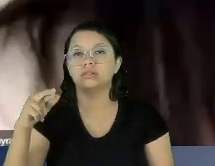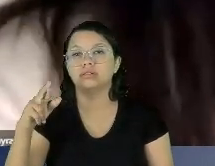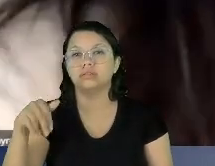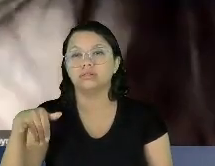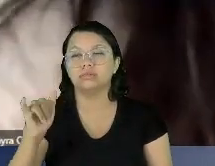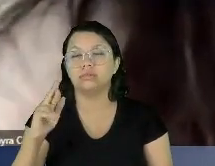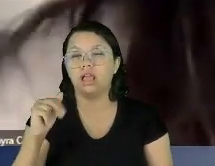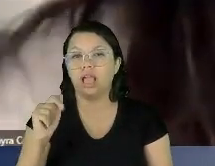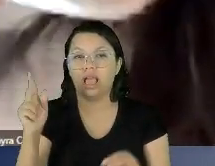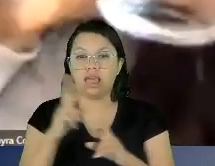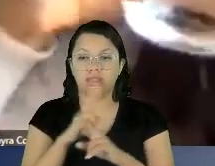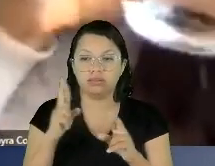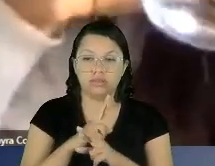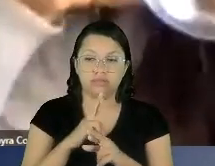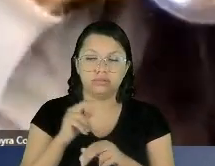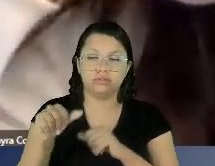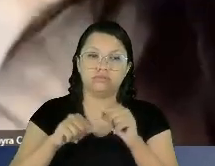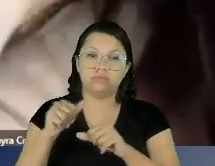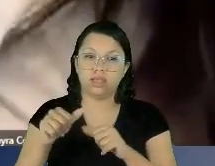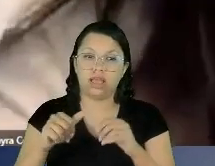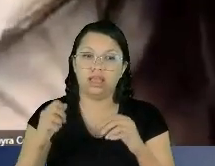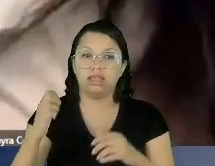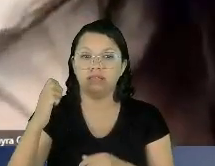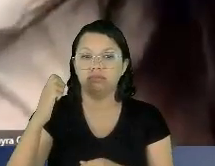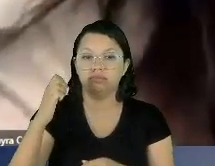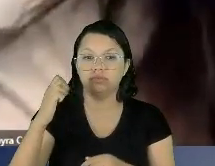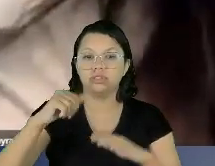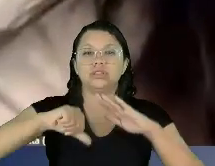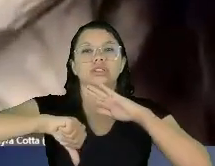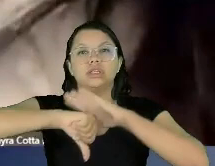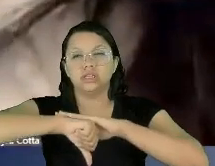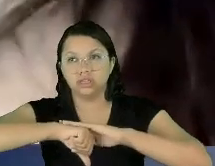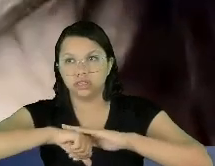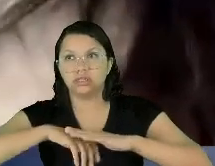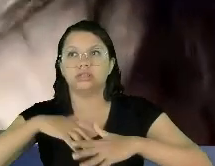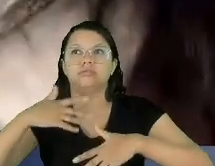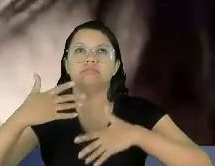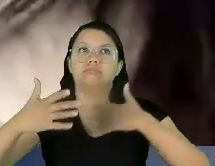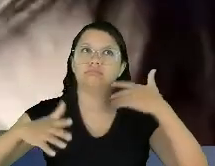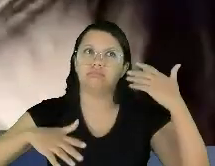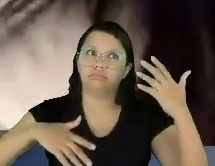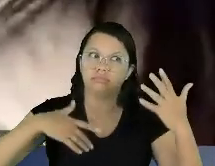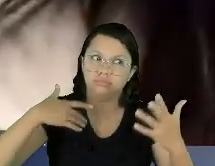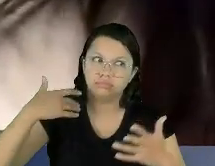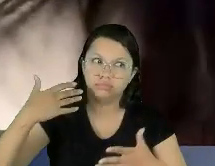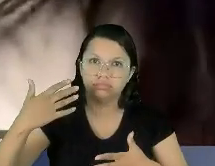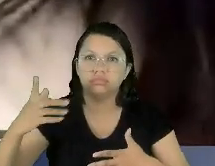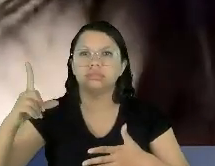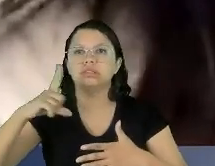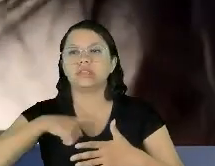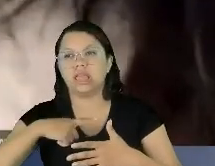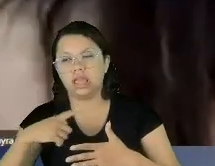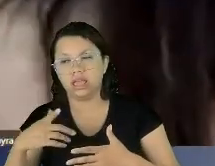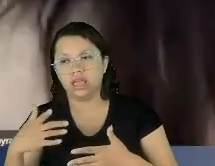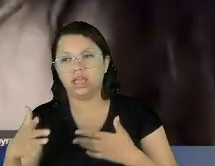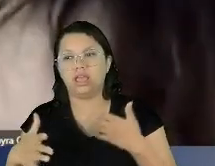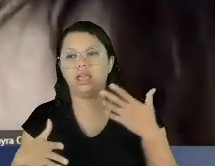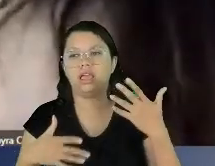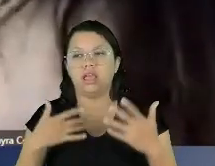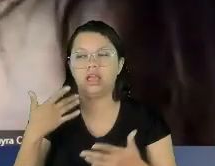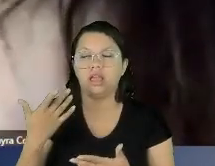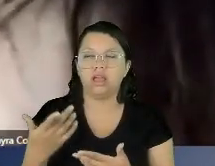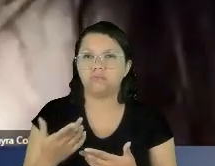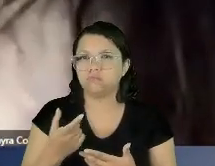Mayra a respeito da criminalização dos agentes que são criminalizados e da questão de você